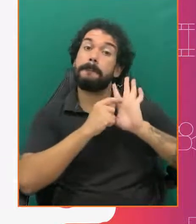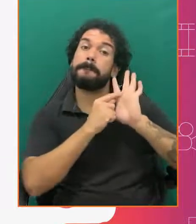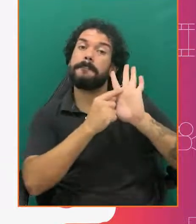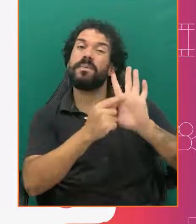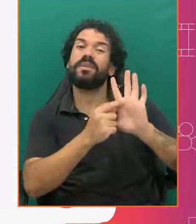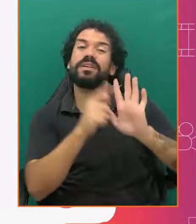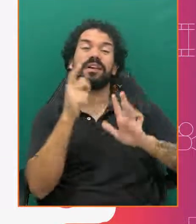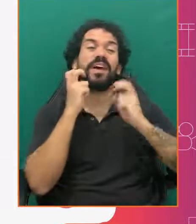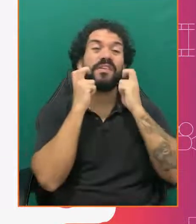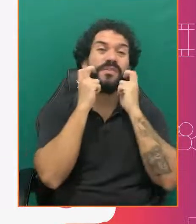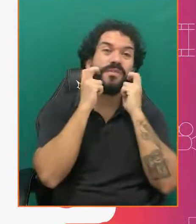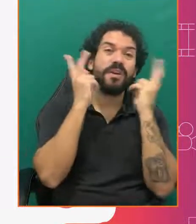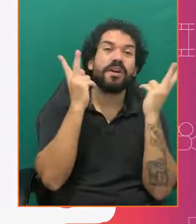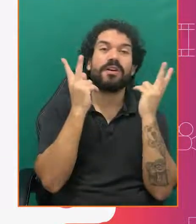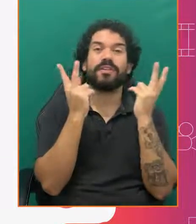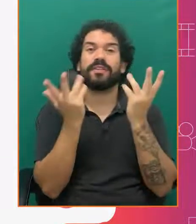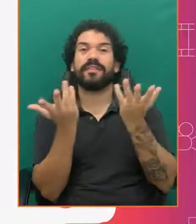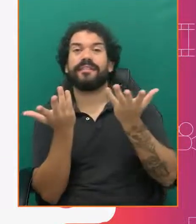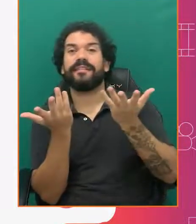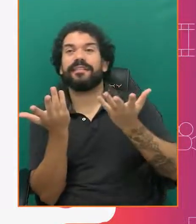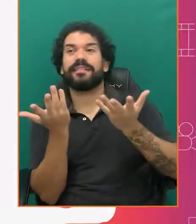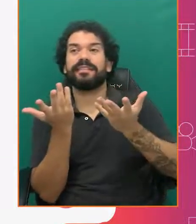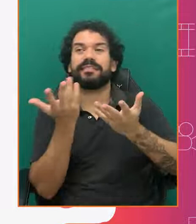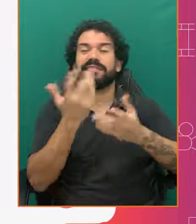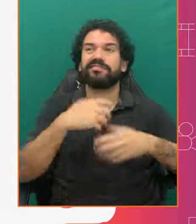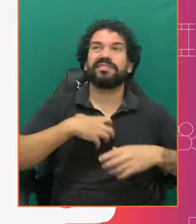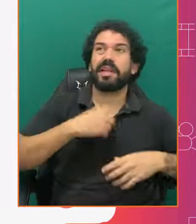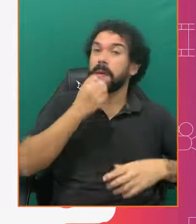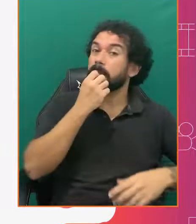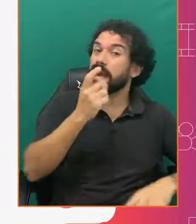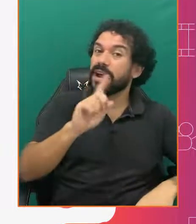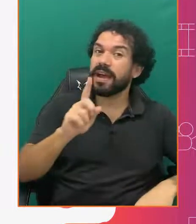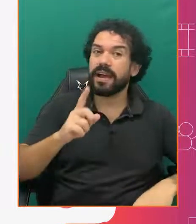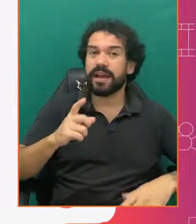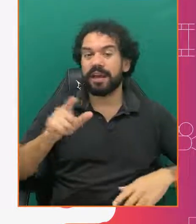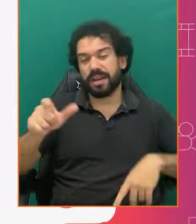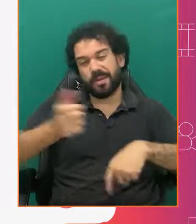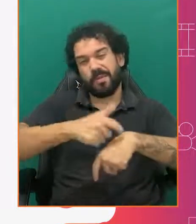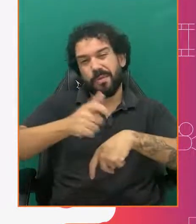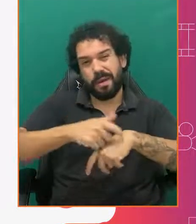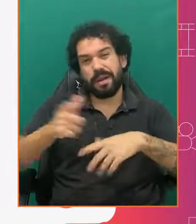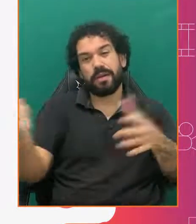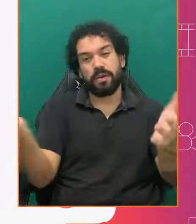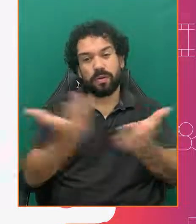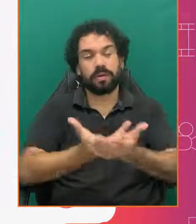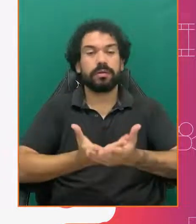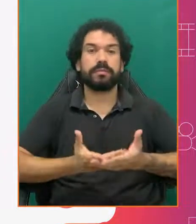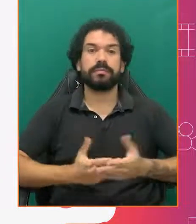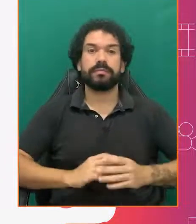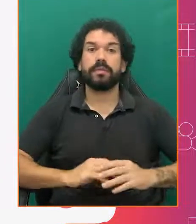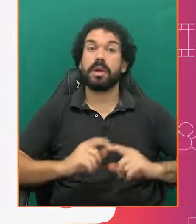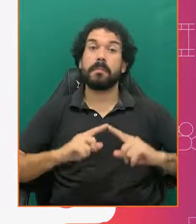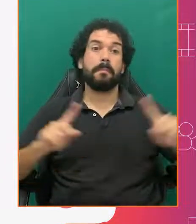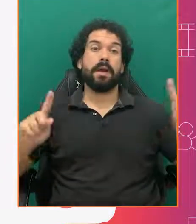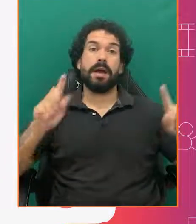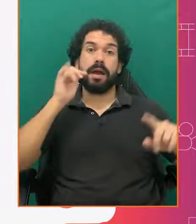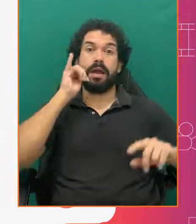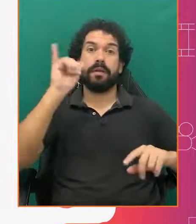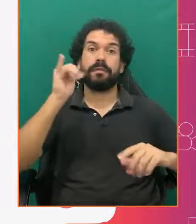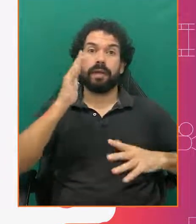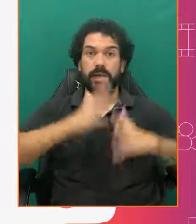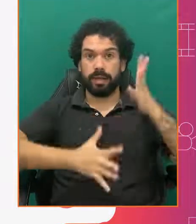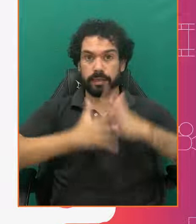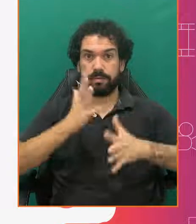está tímido, que ele está sem graça, desconfortável com aquela situação, sem